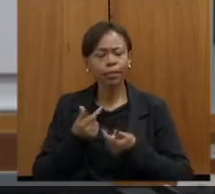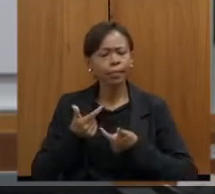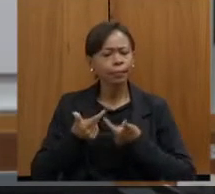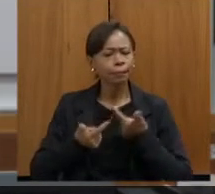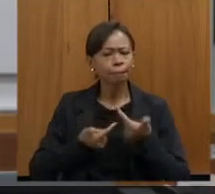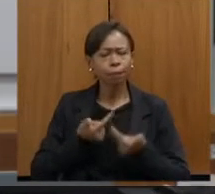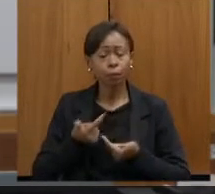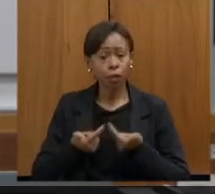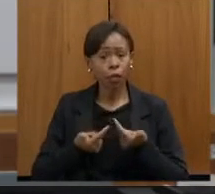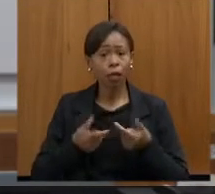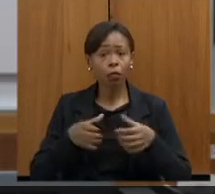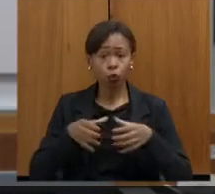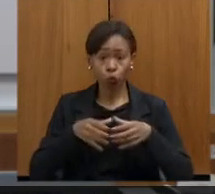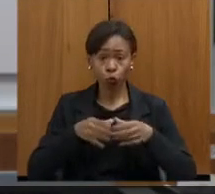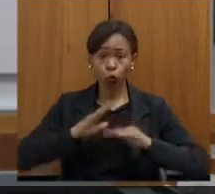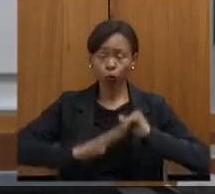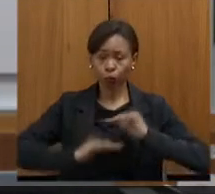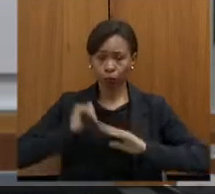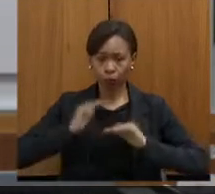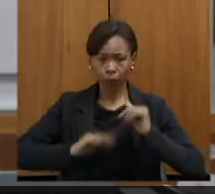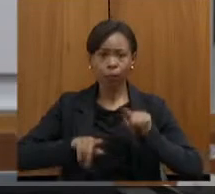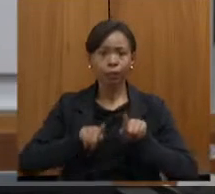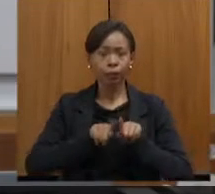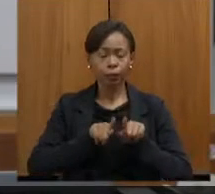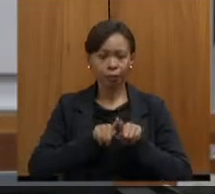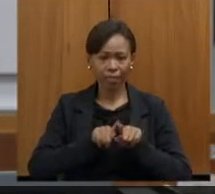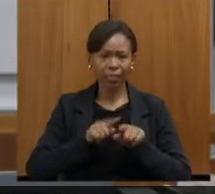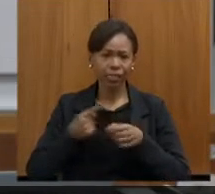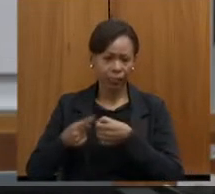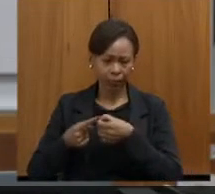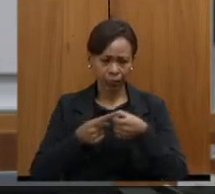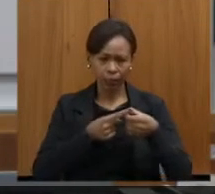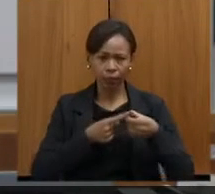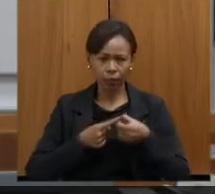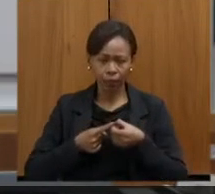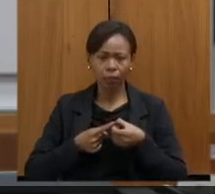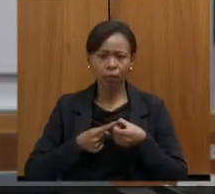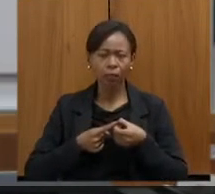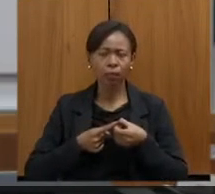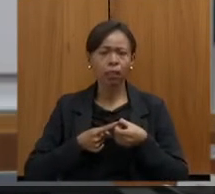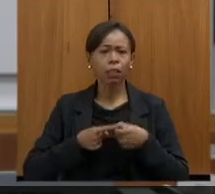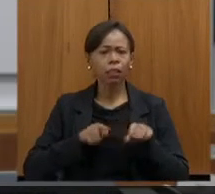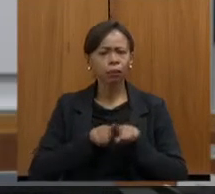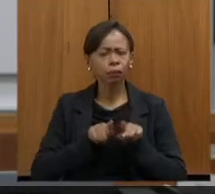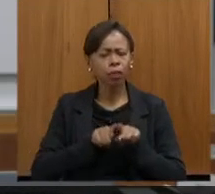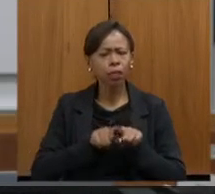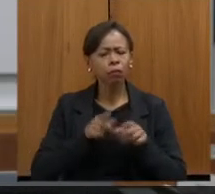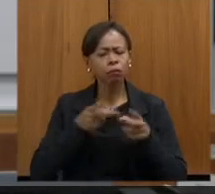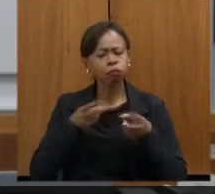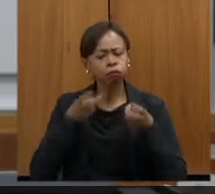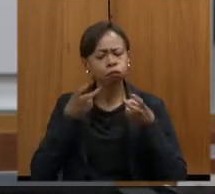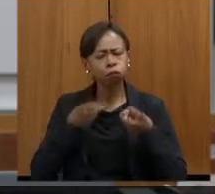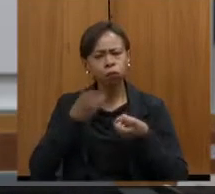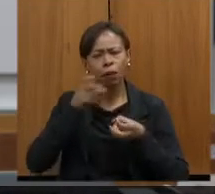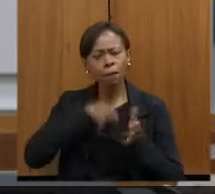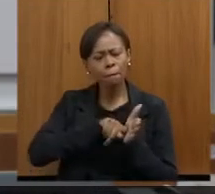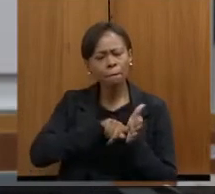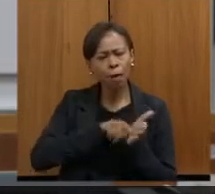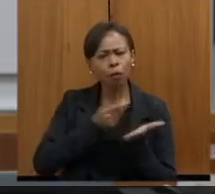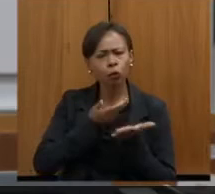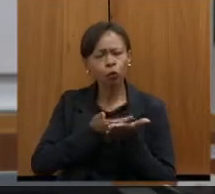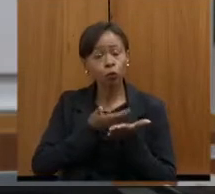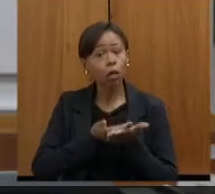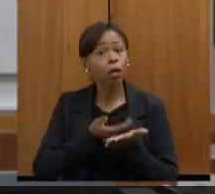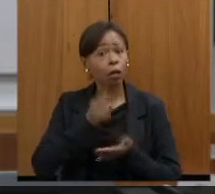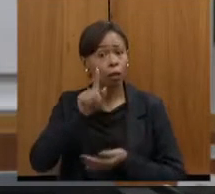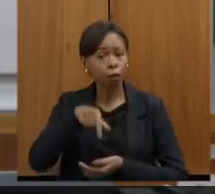as equipes técnicas dos municípios, tentando entender também. Isso, para a gente, é um avanço muito